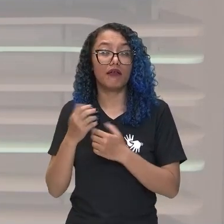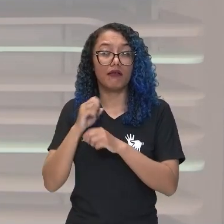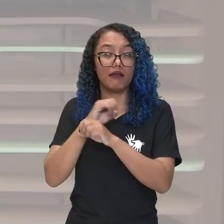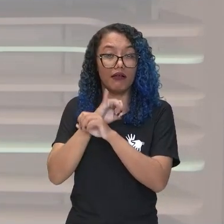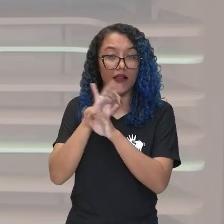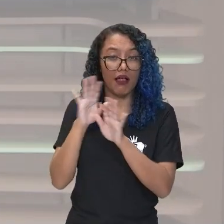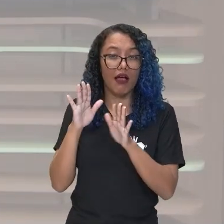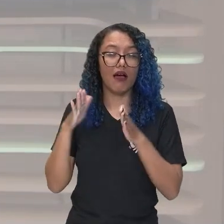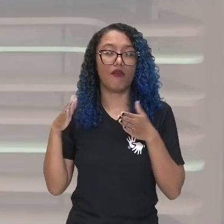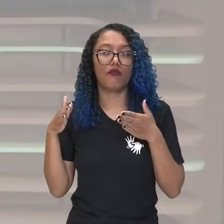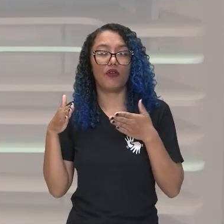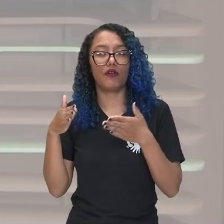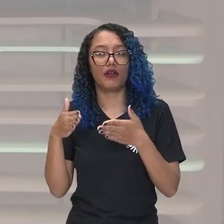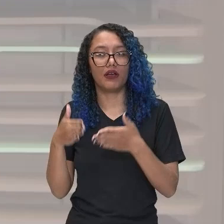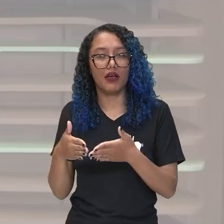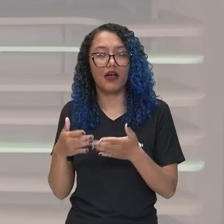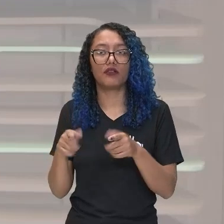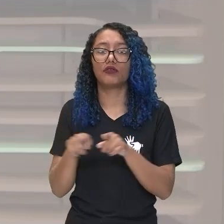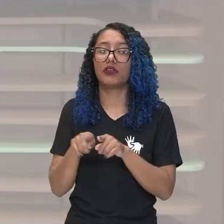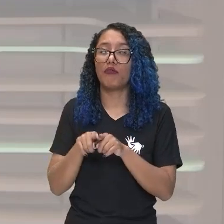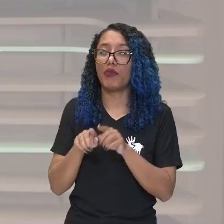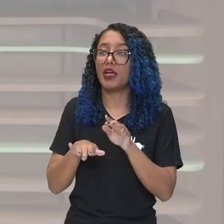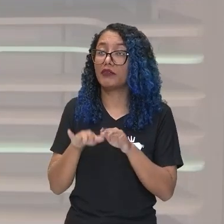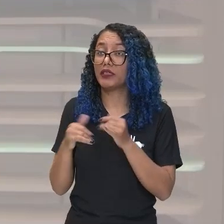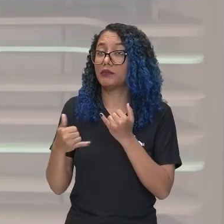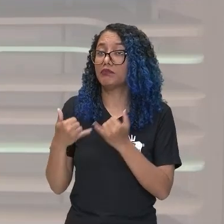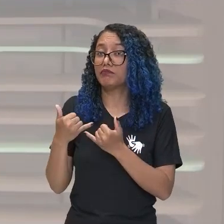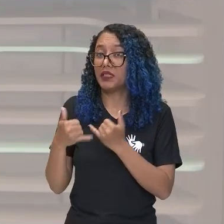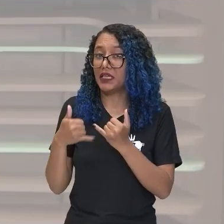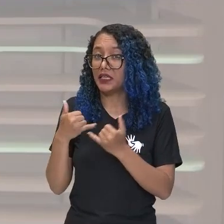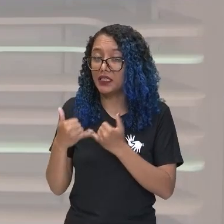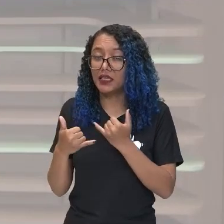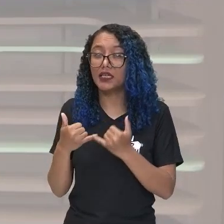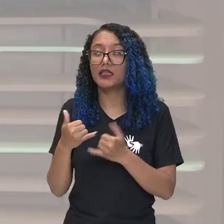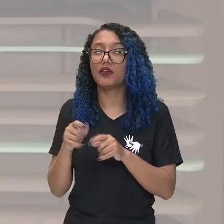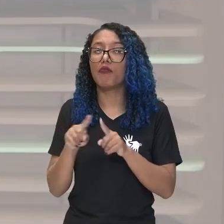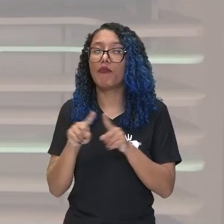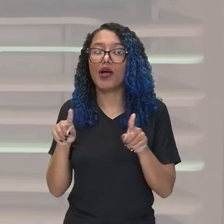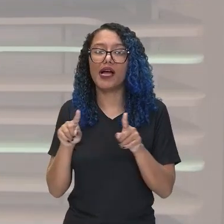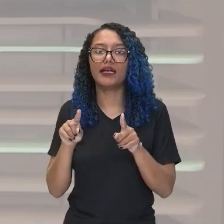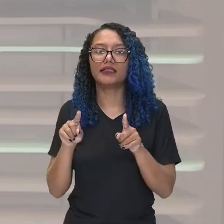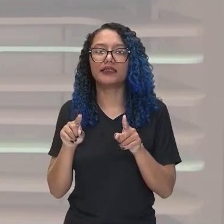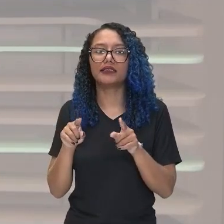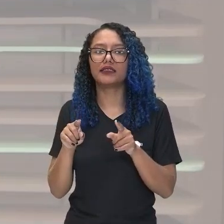clara, bem-humorada, eu diria até, né, mas não utilizando uma linguagem